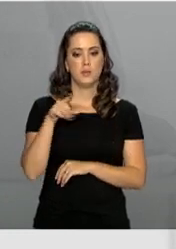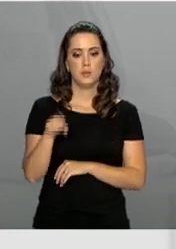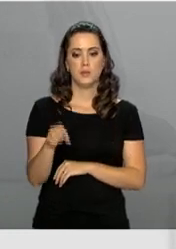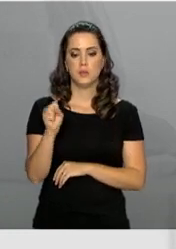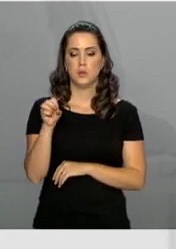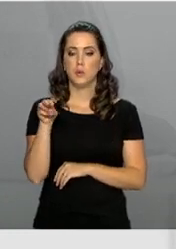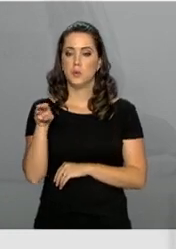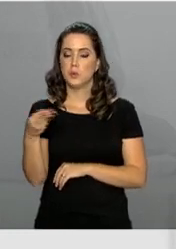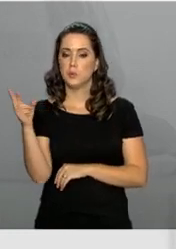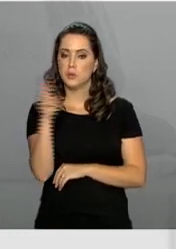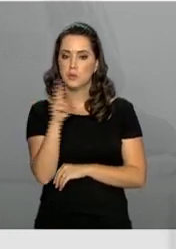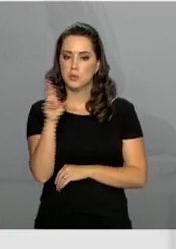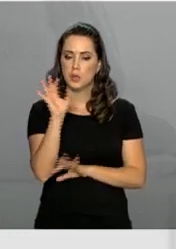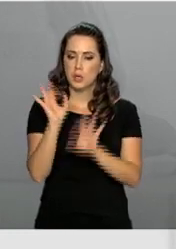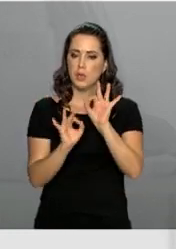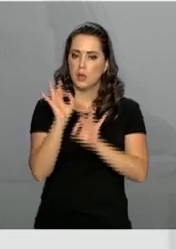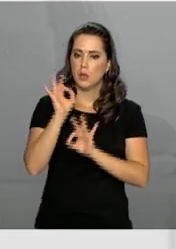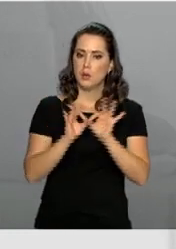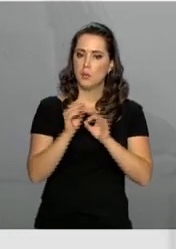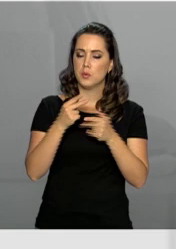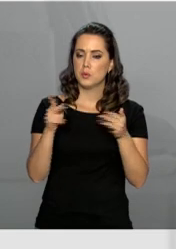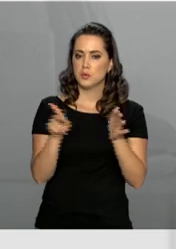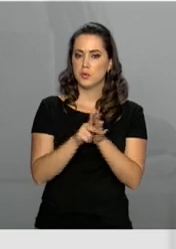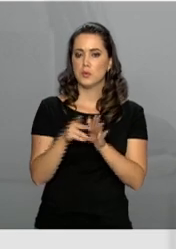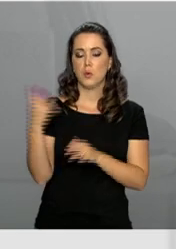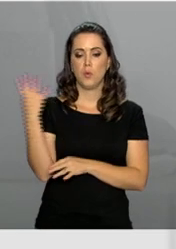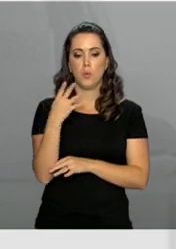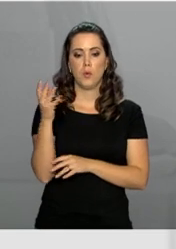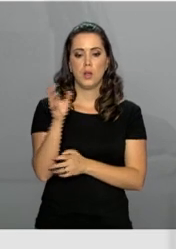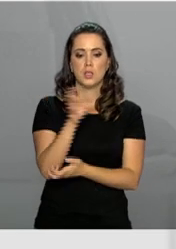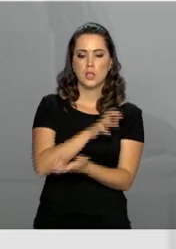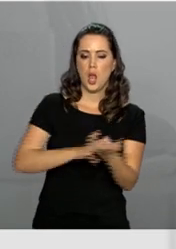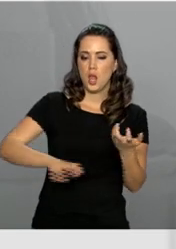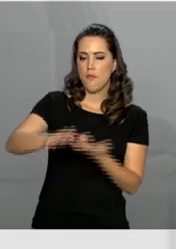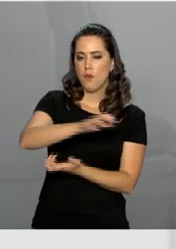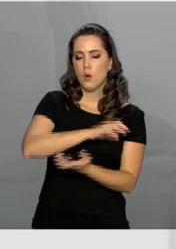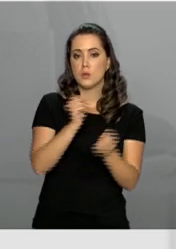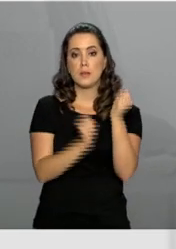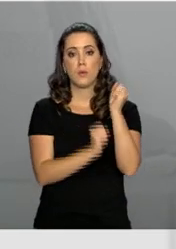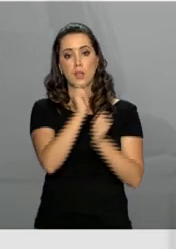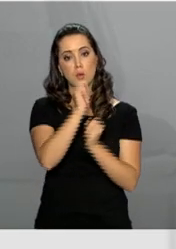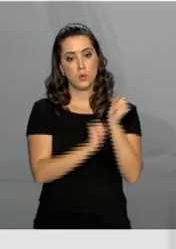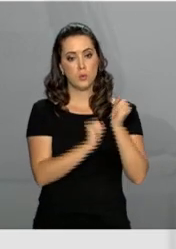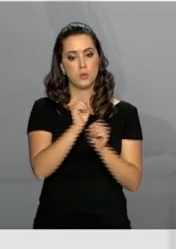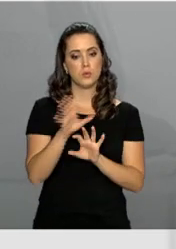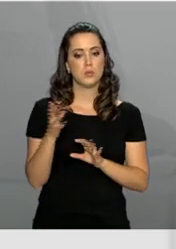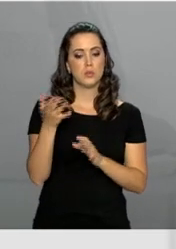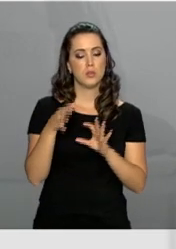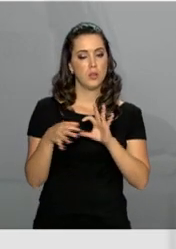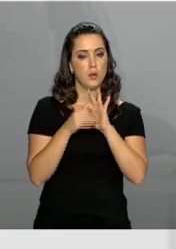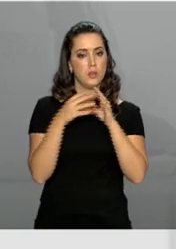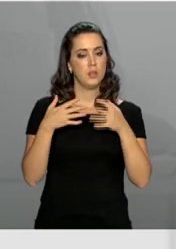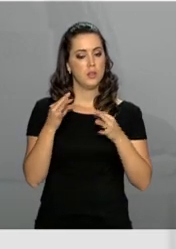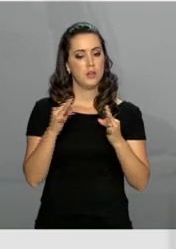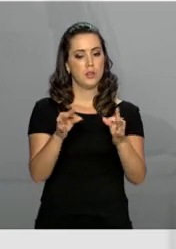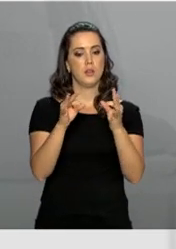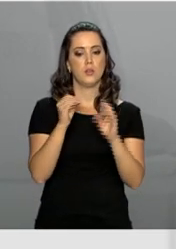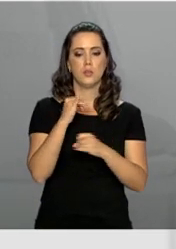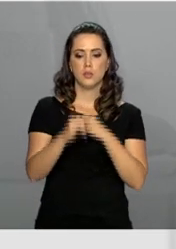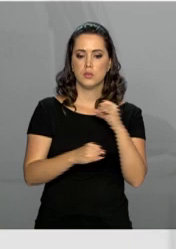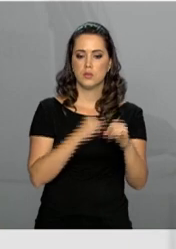R$ 4.800.000. A ideia é adequar os negócios à chamada Quarta Revolução Industrial, que prioriza a fusão de tecnologias,